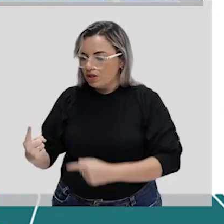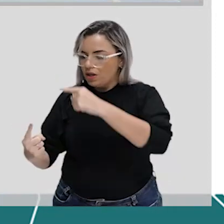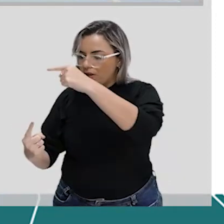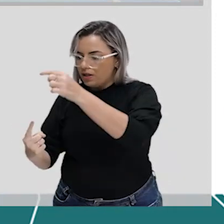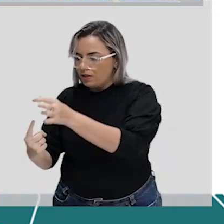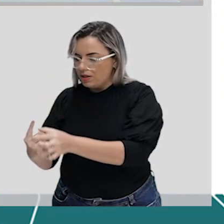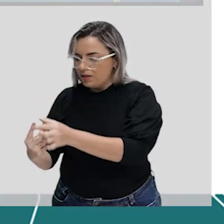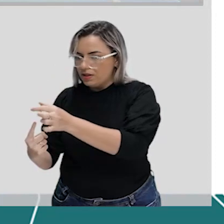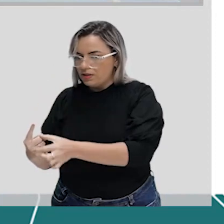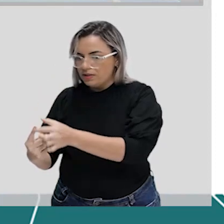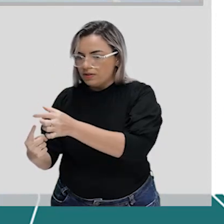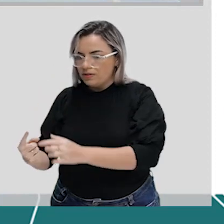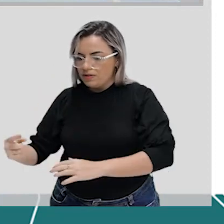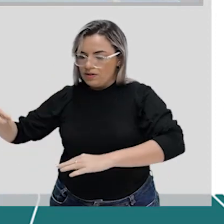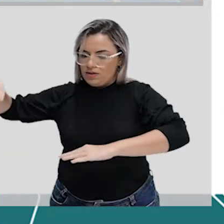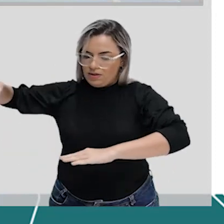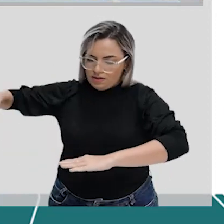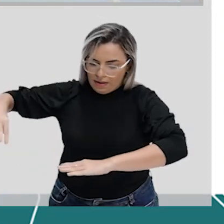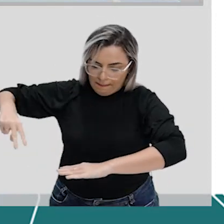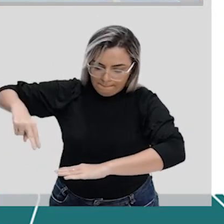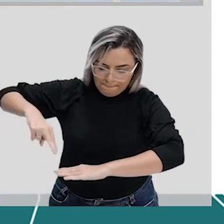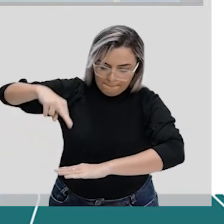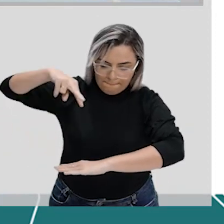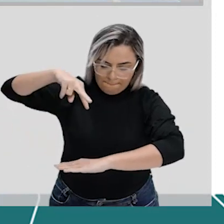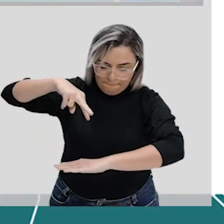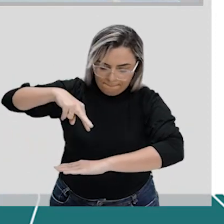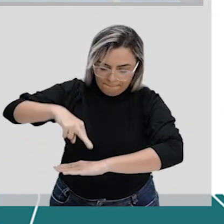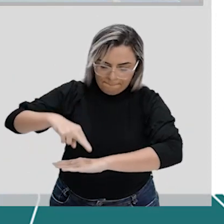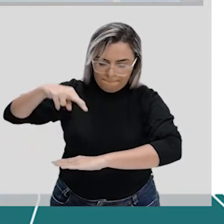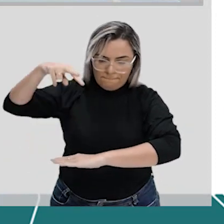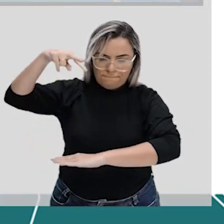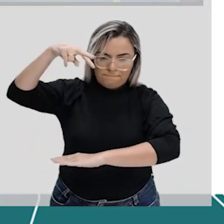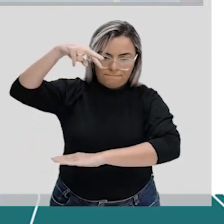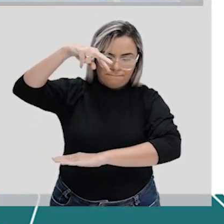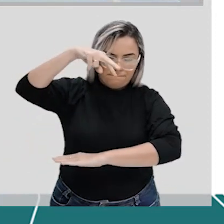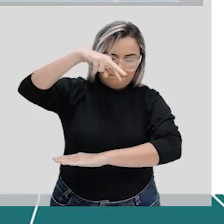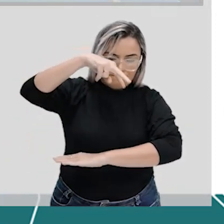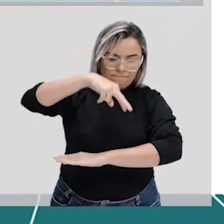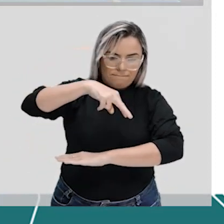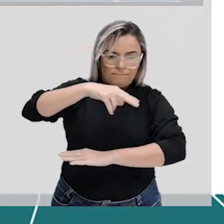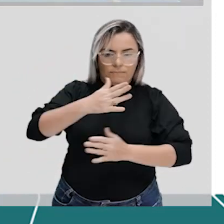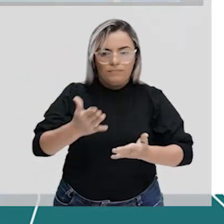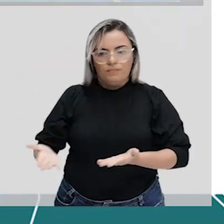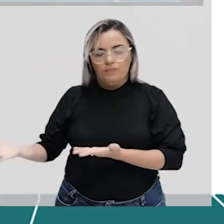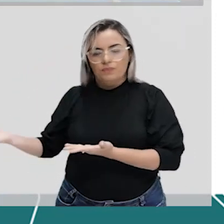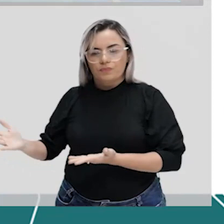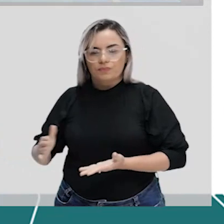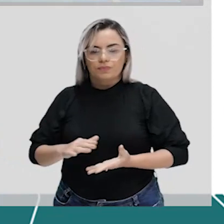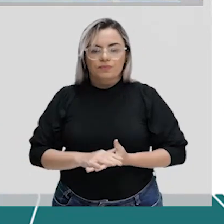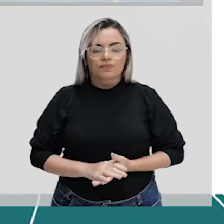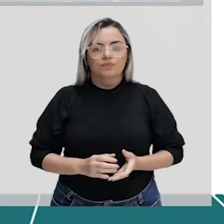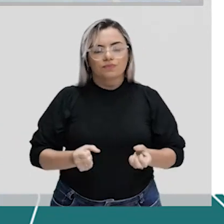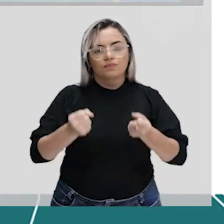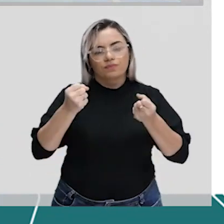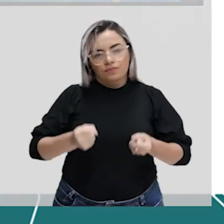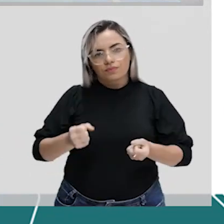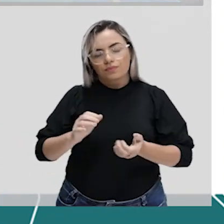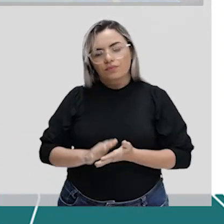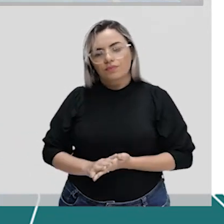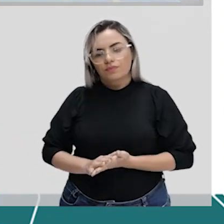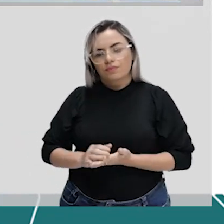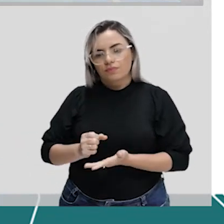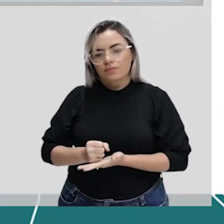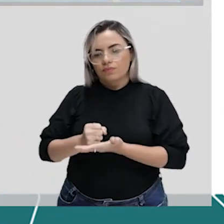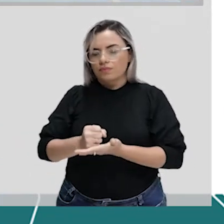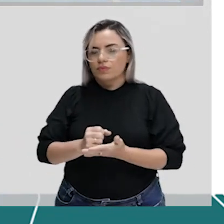Ela vem correndo numa raia e realiza o salto sobre esse cavalo. Ela pode se apoiar, na